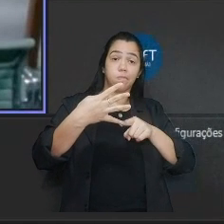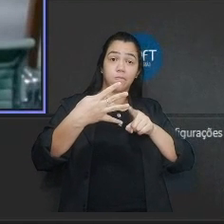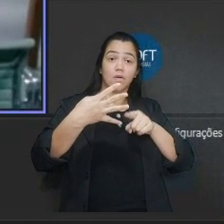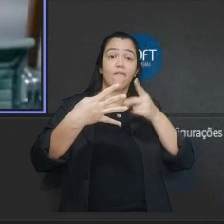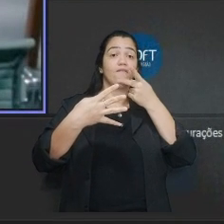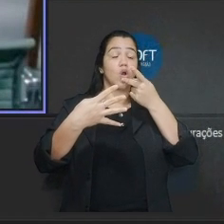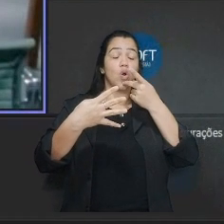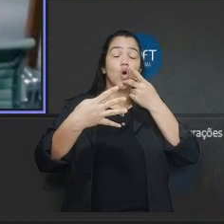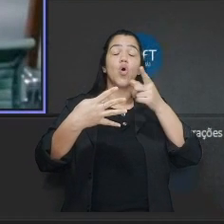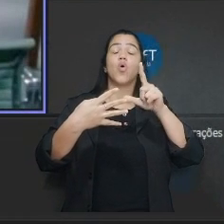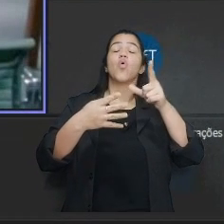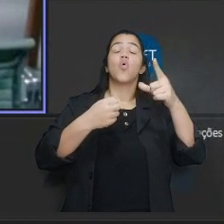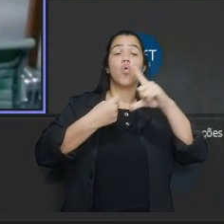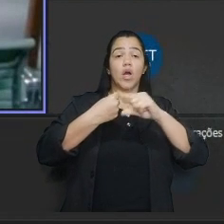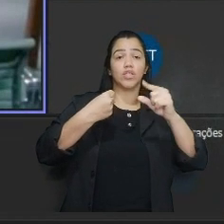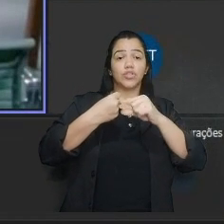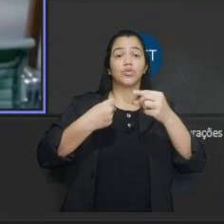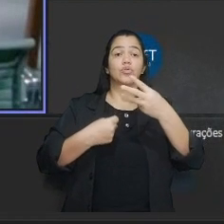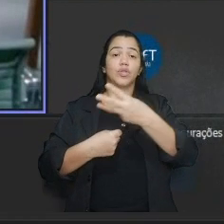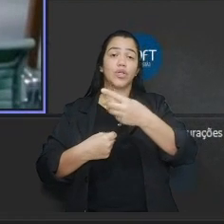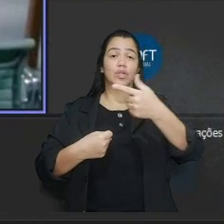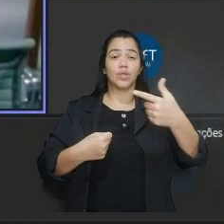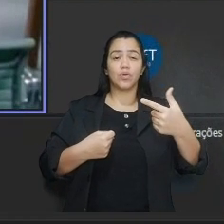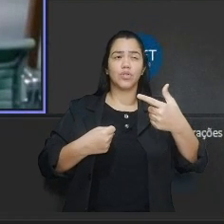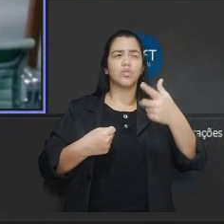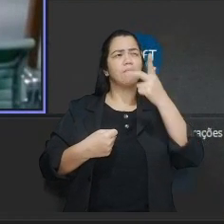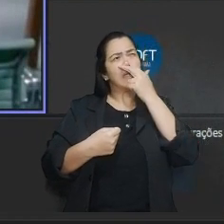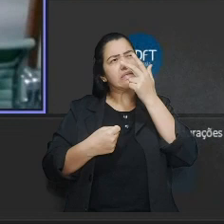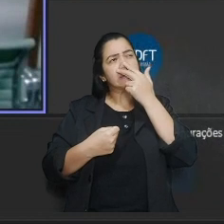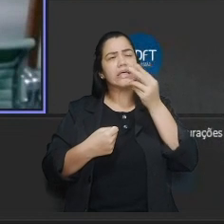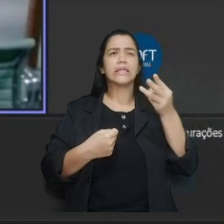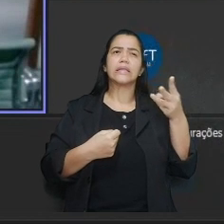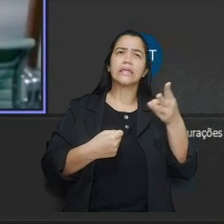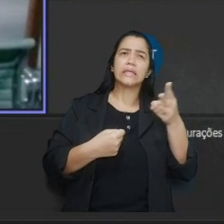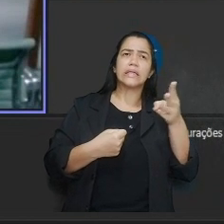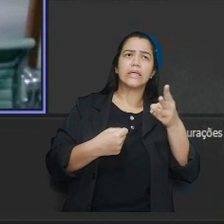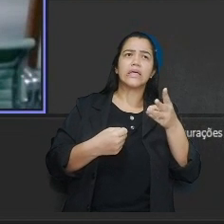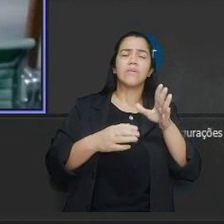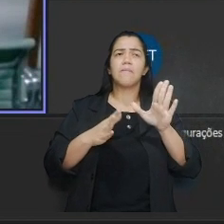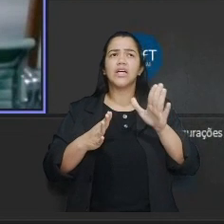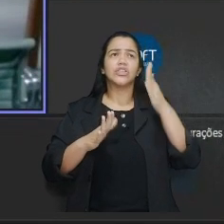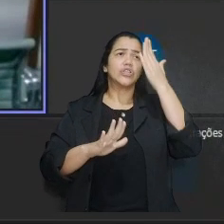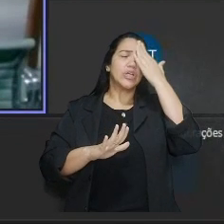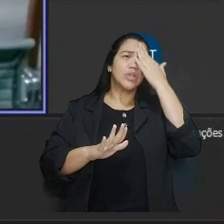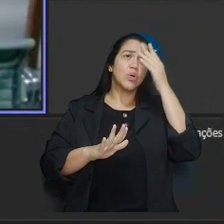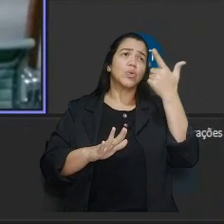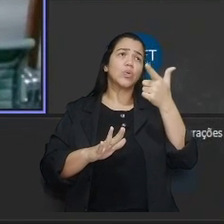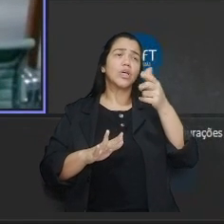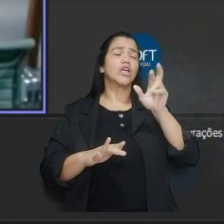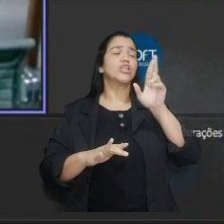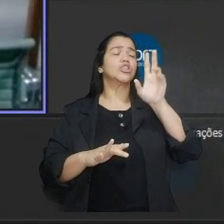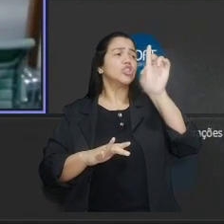ele julgou o artigo 32 com o 33, entendendo que não teria direito